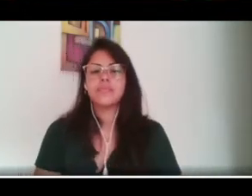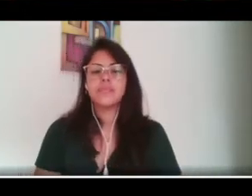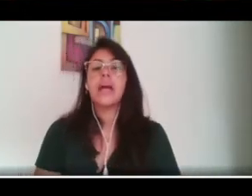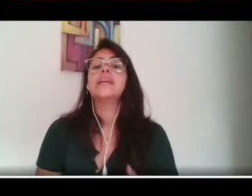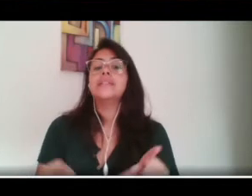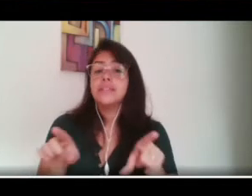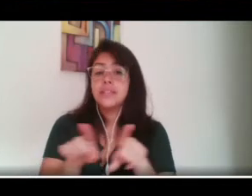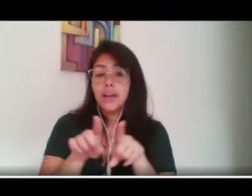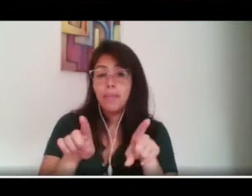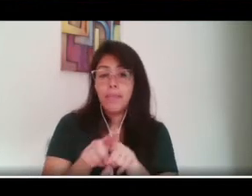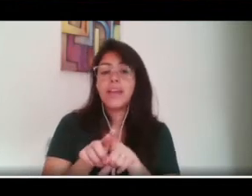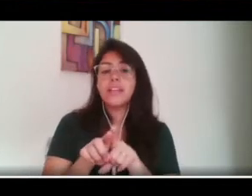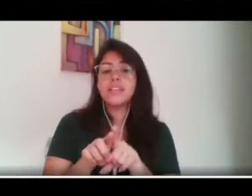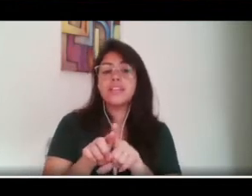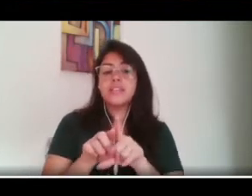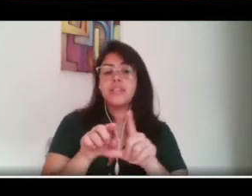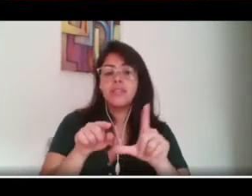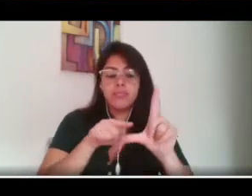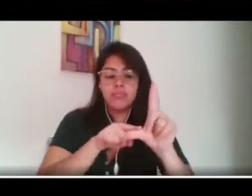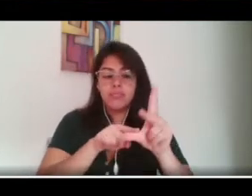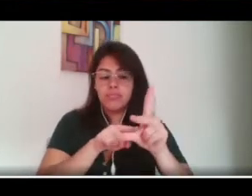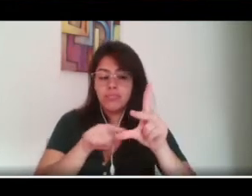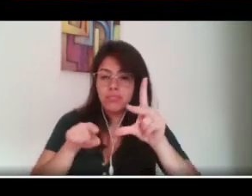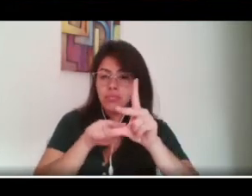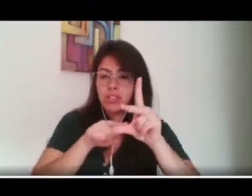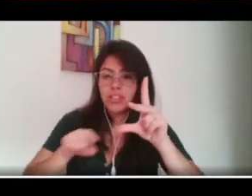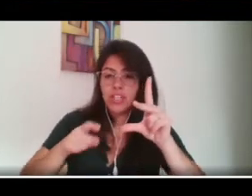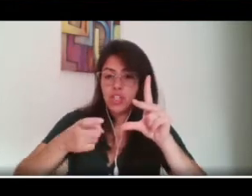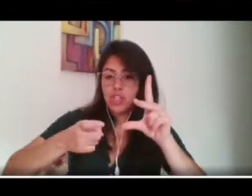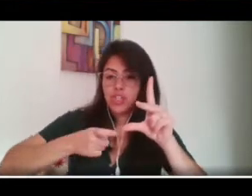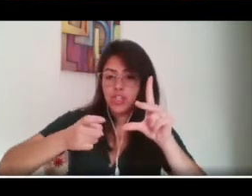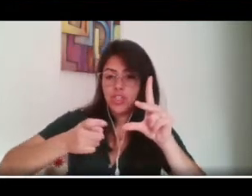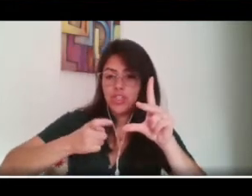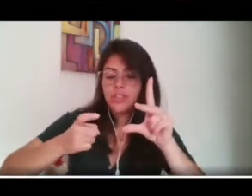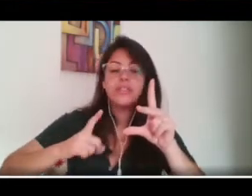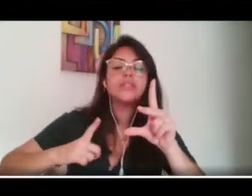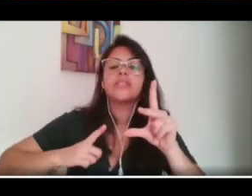tenho simplesmente um movimento uniforme, um x0 mais um